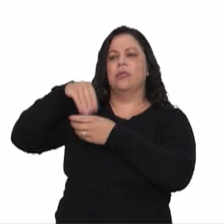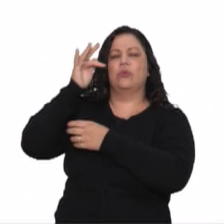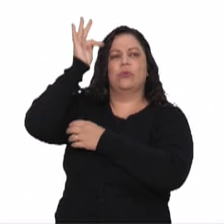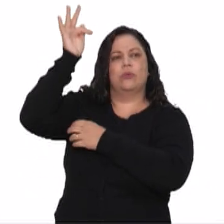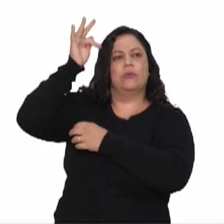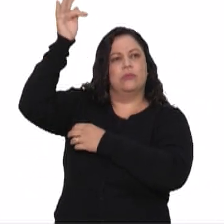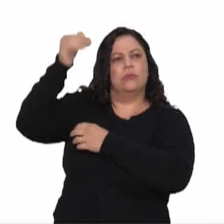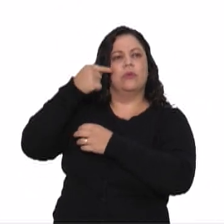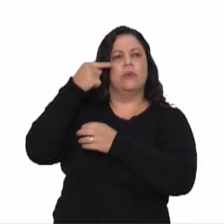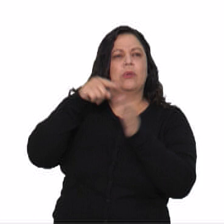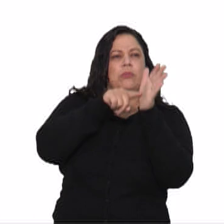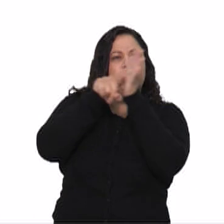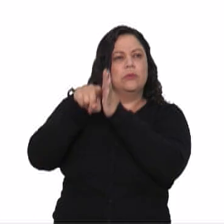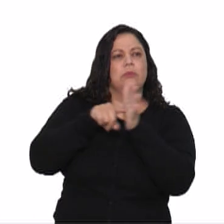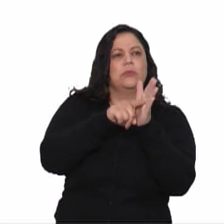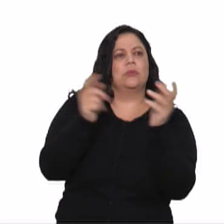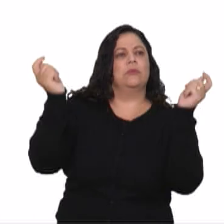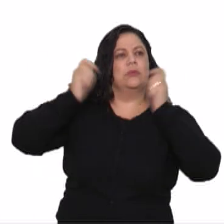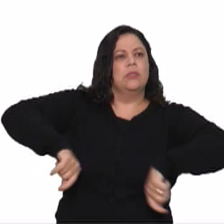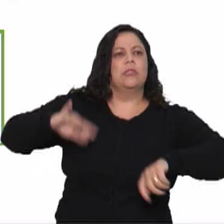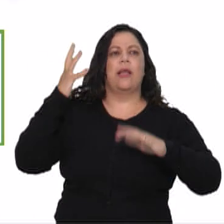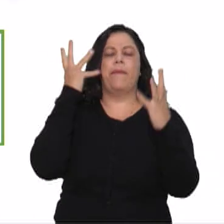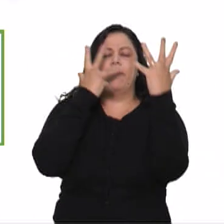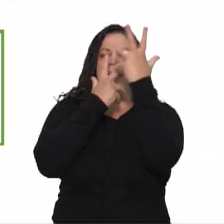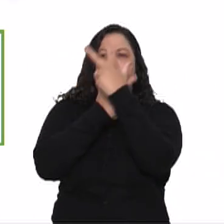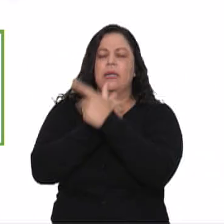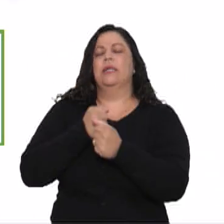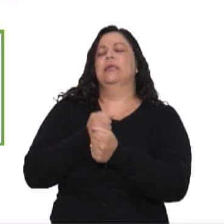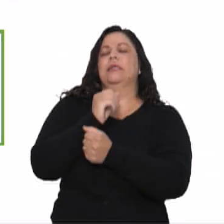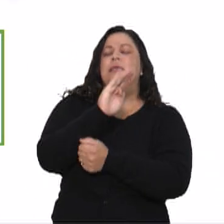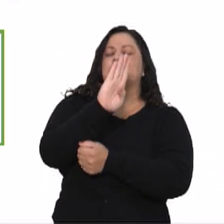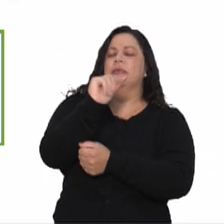as bases da arte.